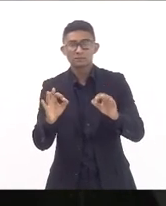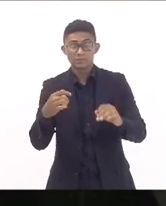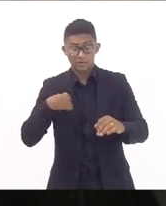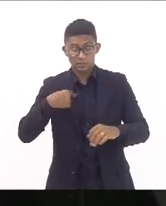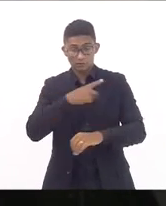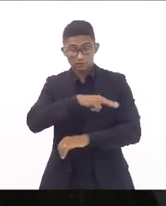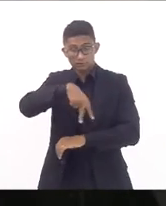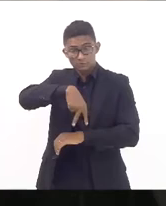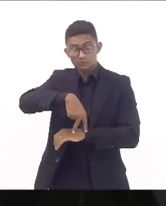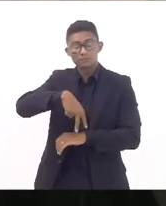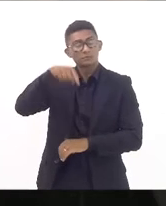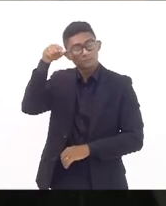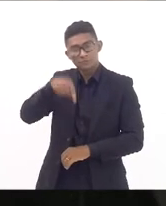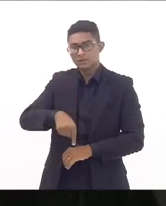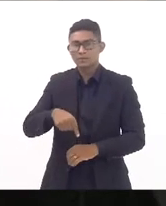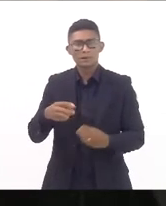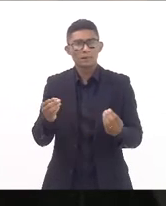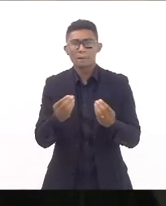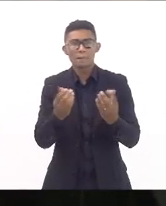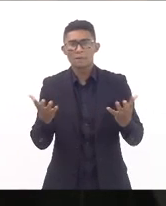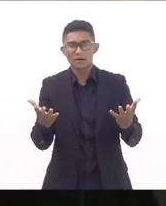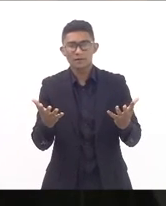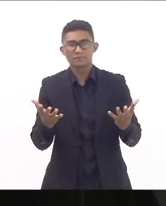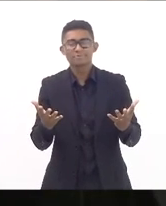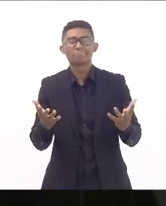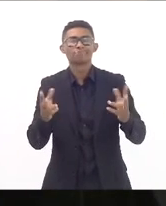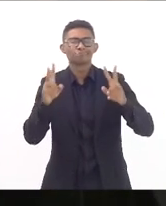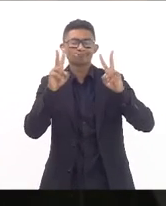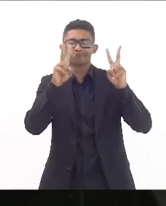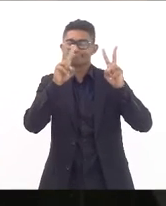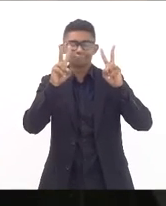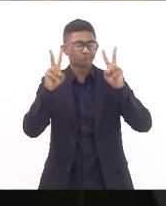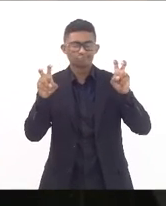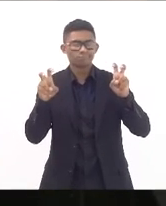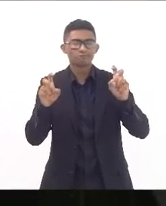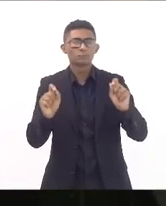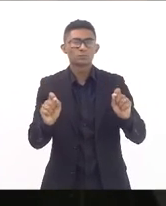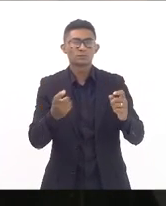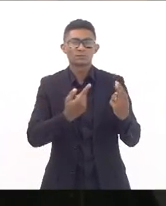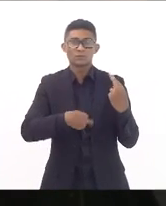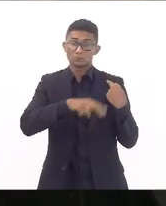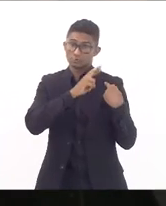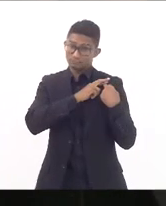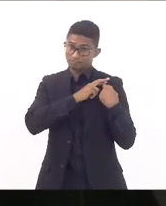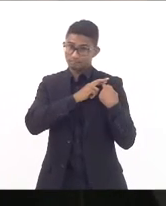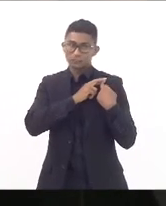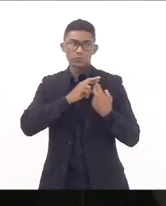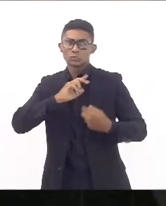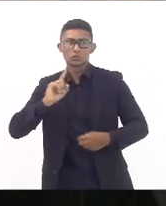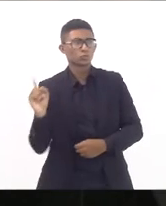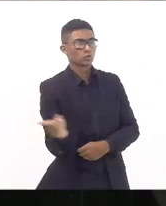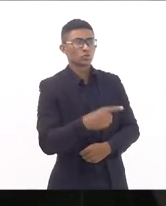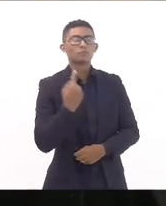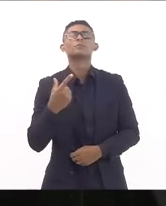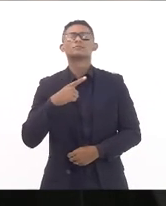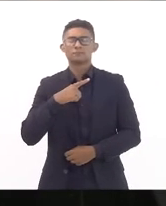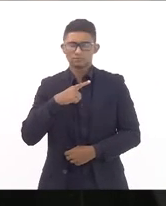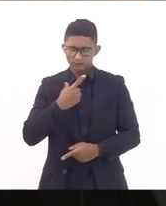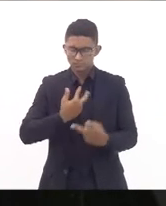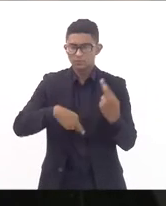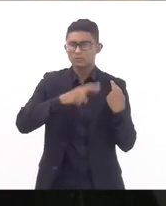tribuna, presidenta, falar a respeito da responsabilidade que nós temos. A gente sabe que